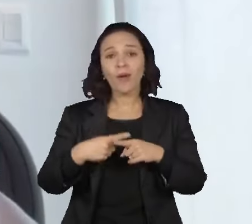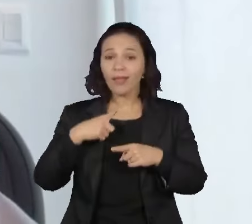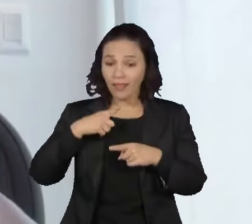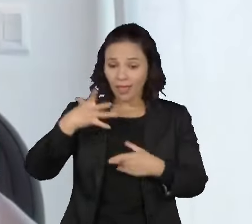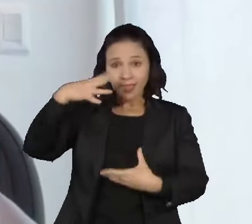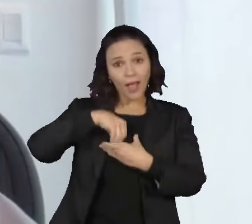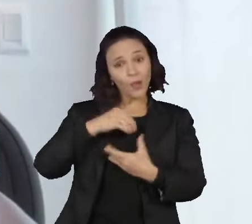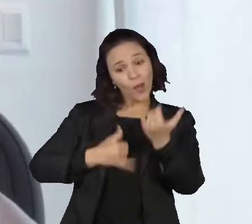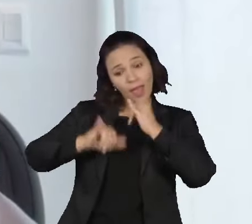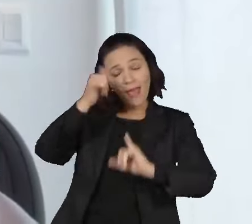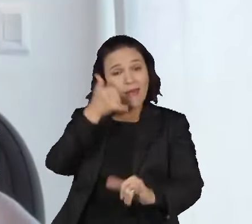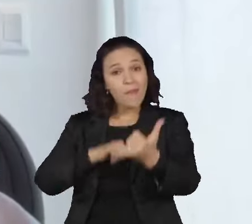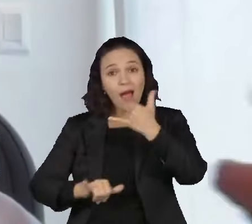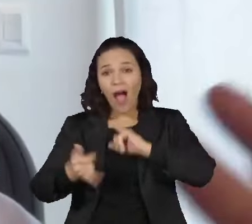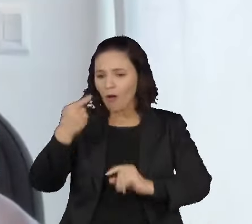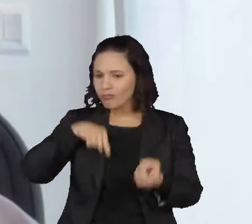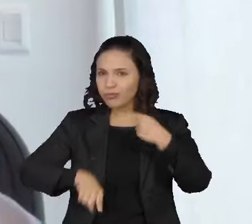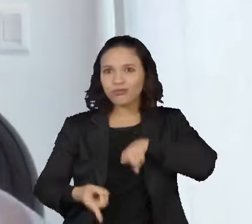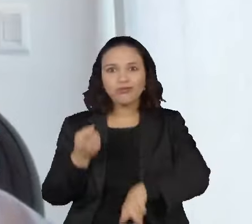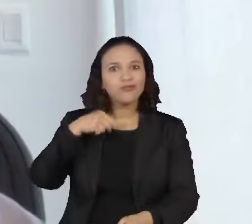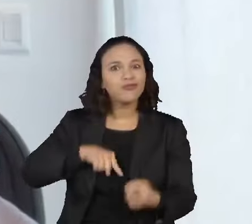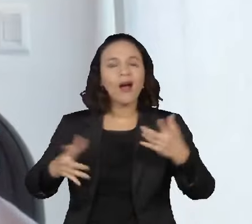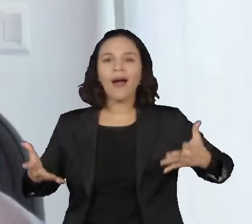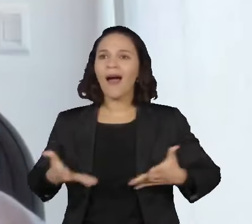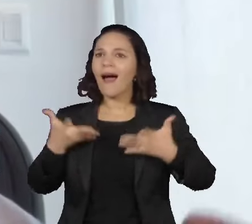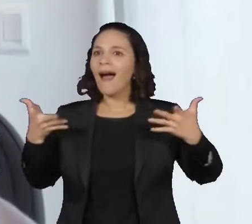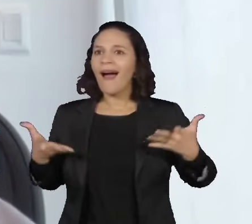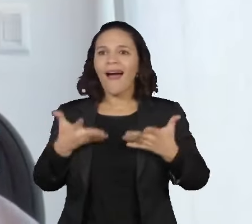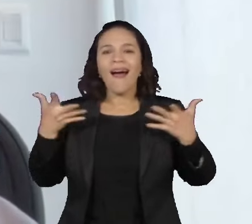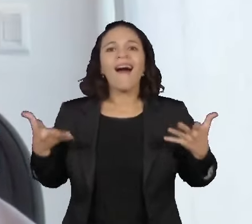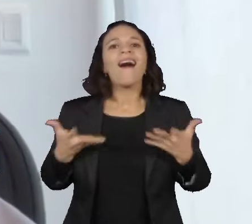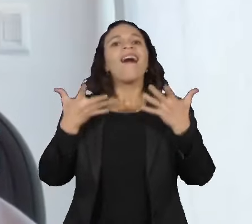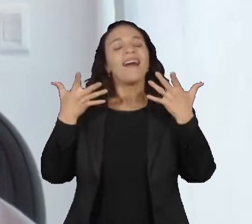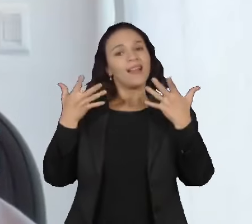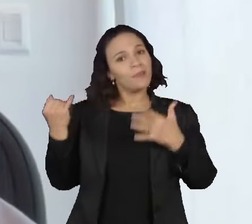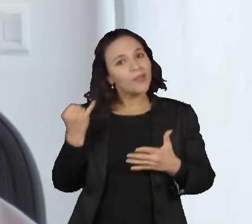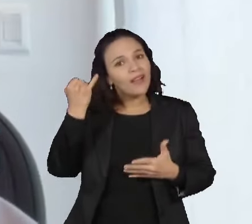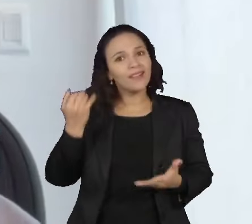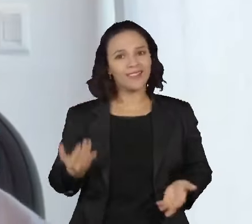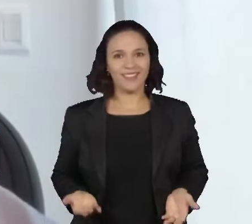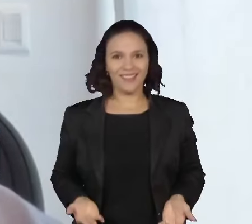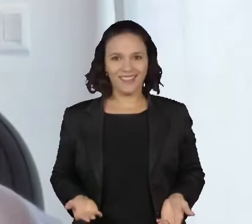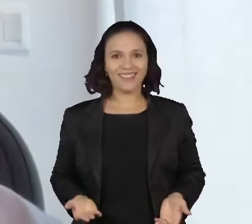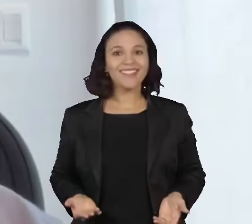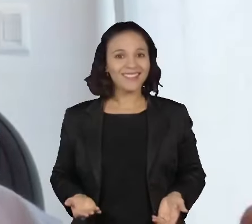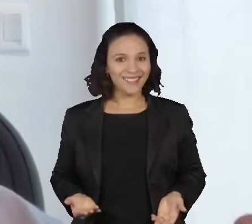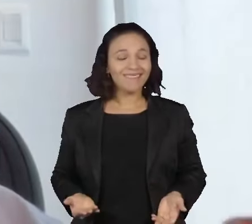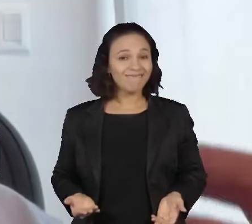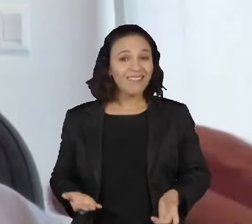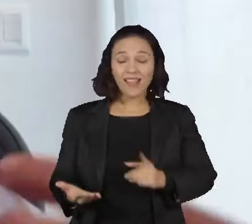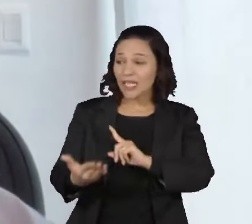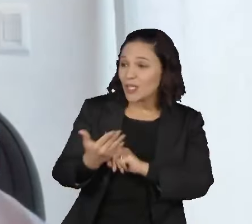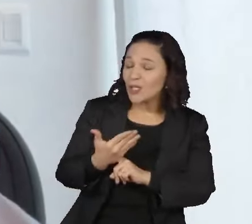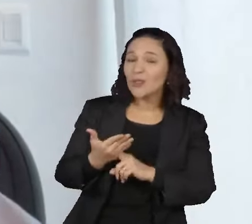químicas dentro do teu corpo que te fazem mudar de uma maneira importante, que fazem você